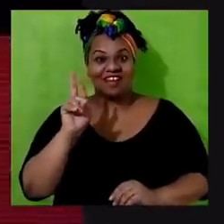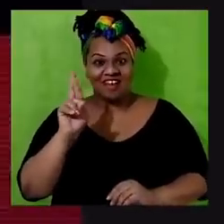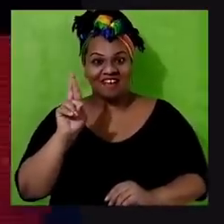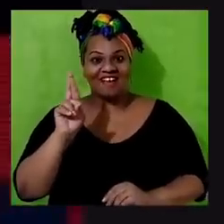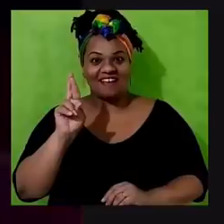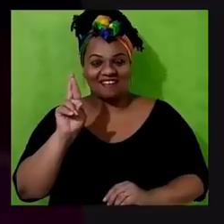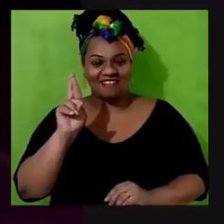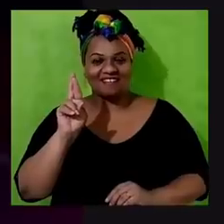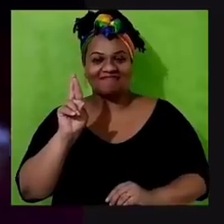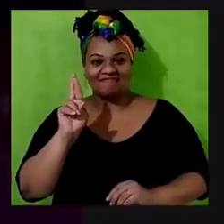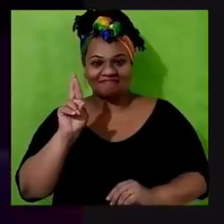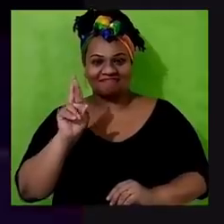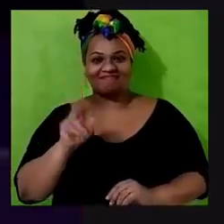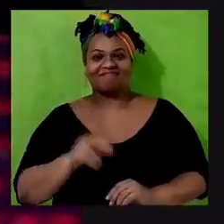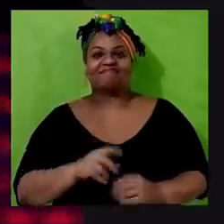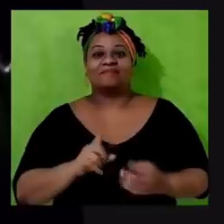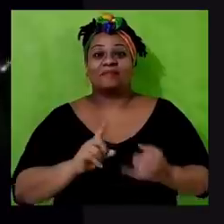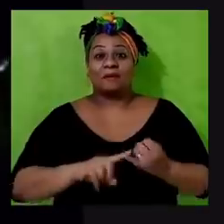JR.